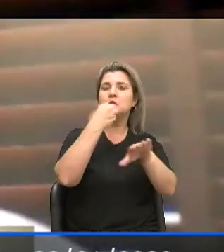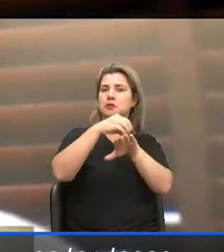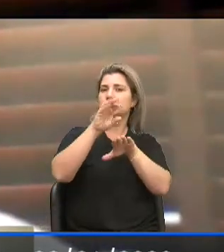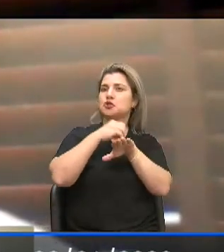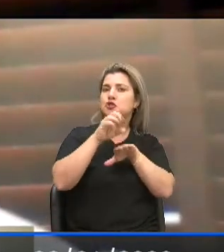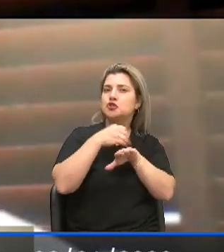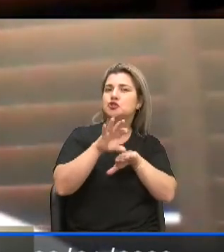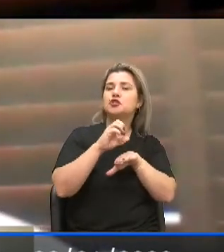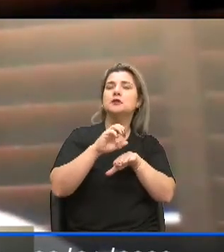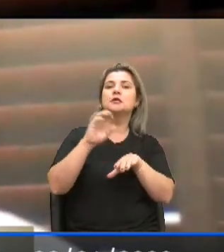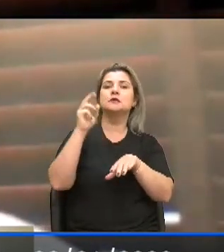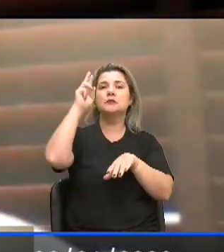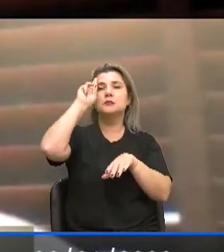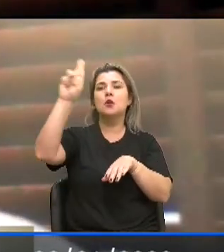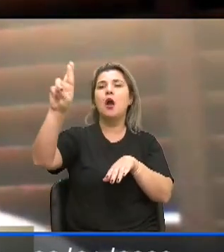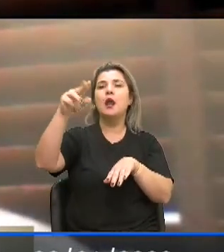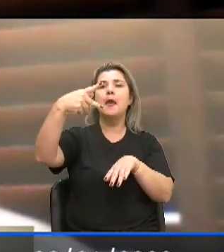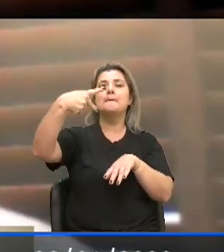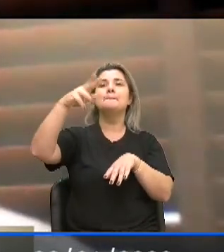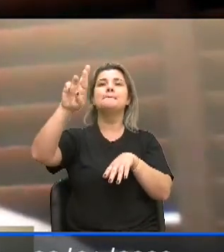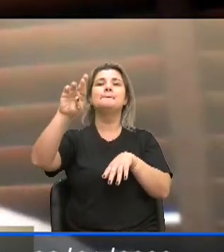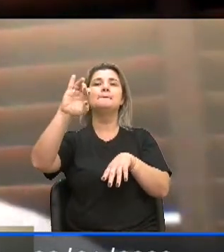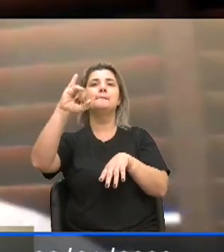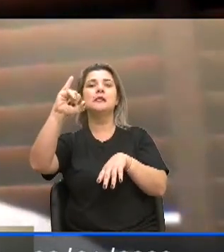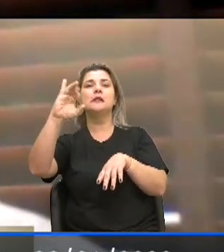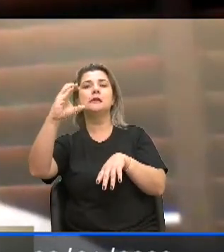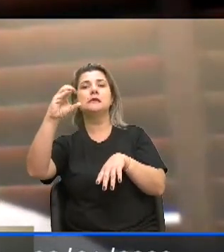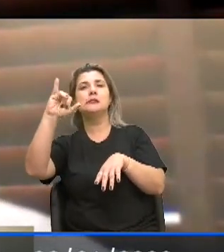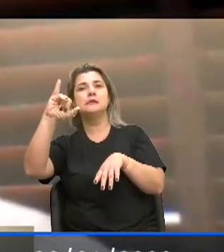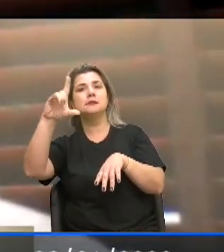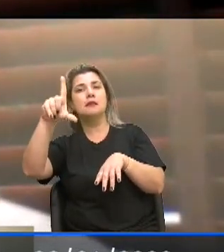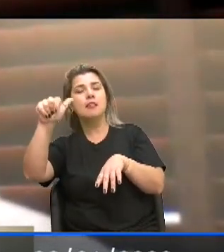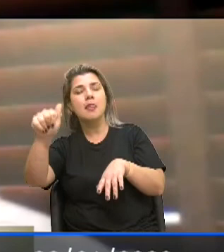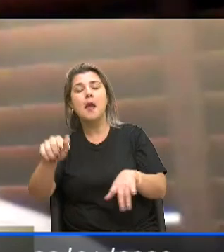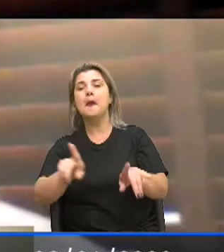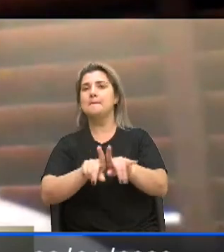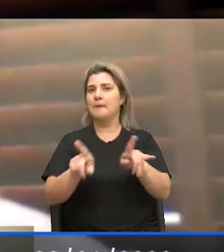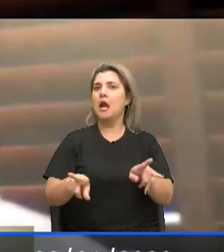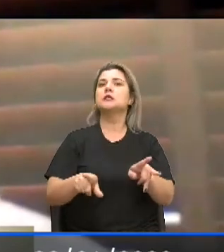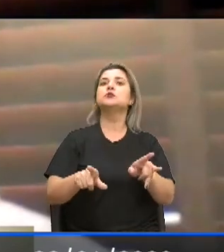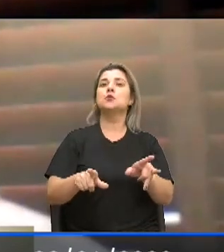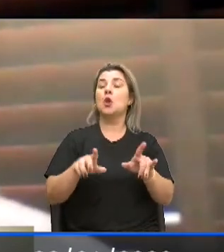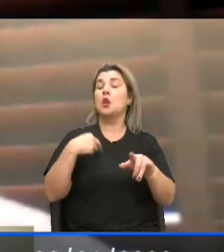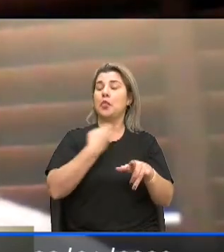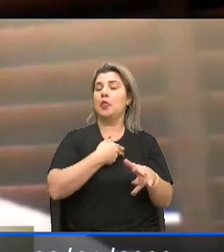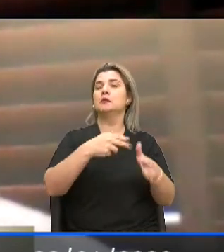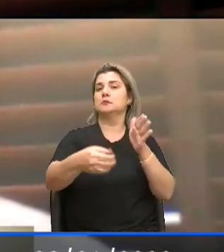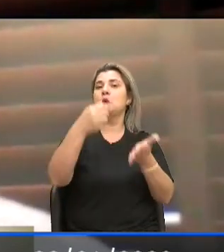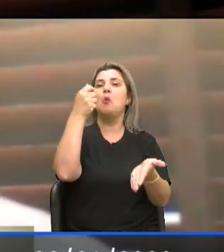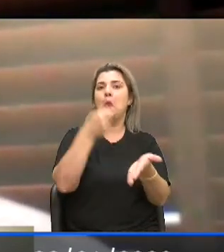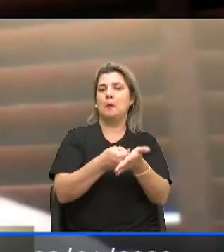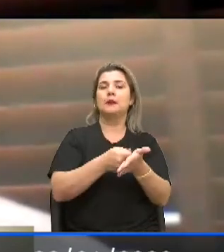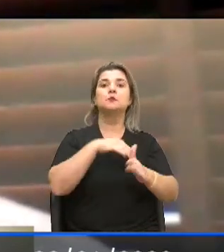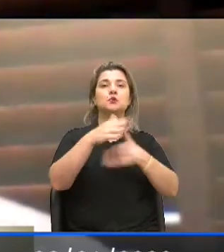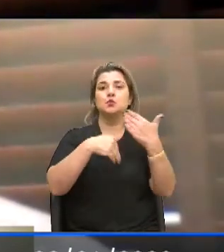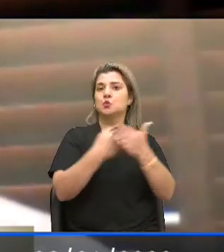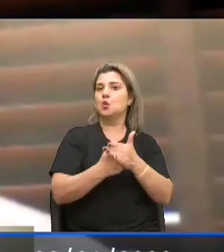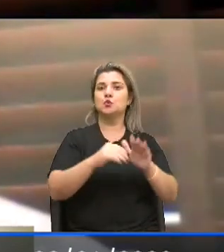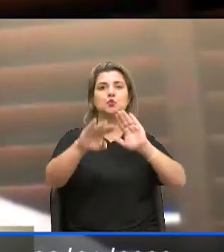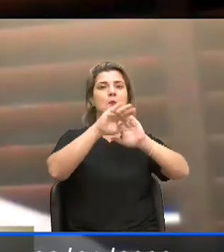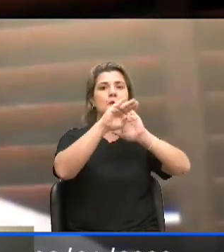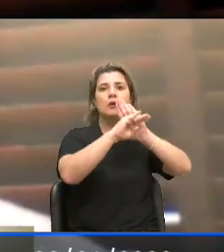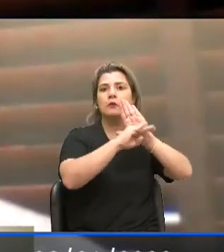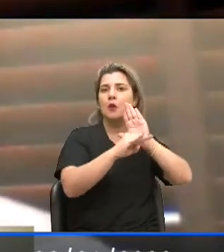o nosso setor cumpre junto com os seus protocolos, com todas as legislações que estão colocadas. A portaria da Secretaria Especial do